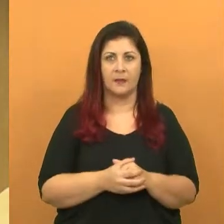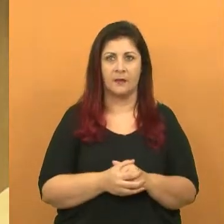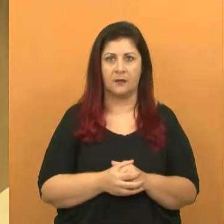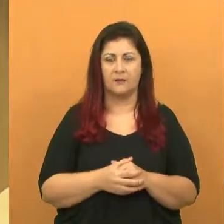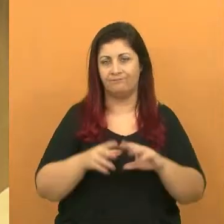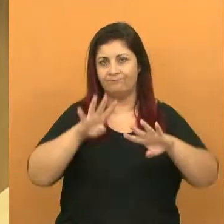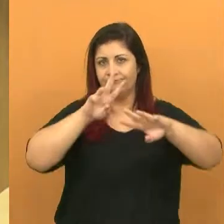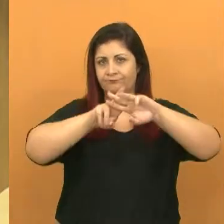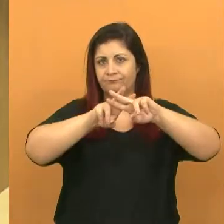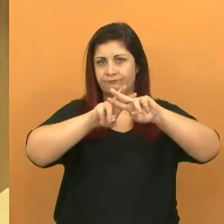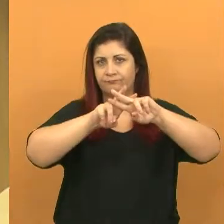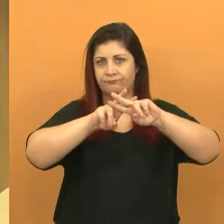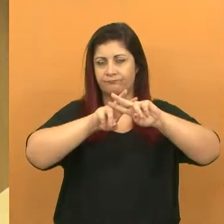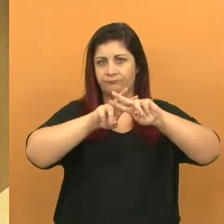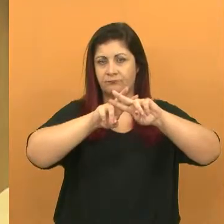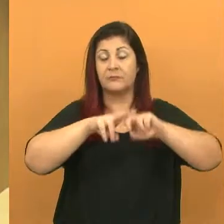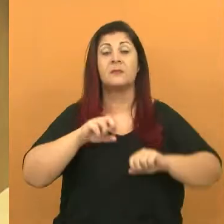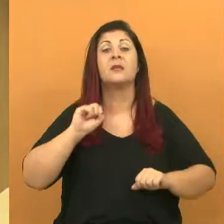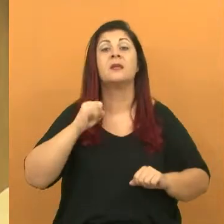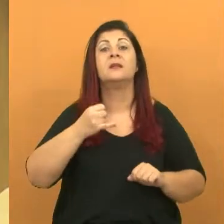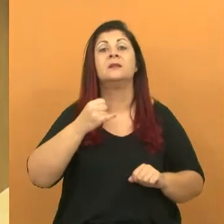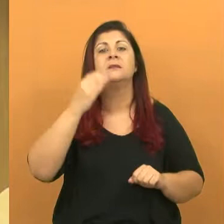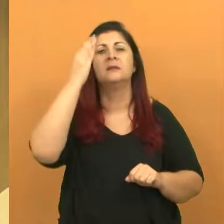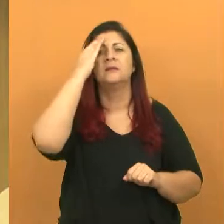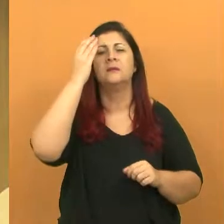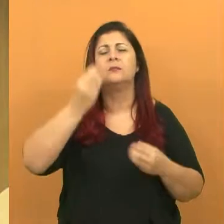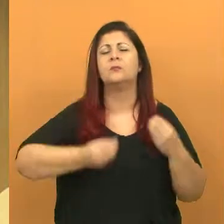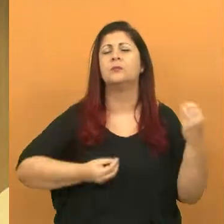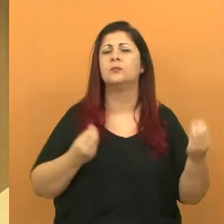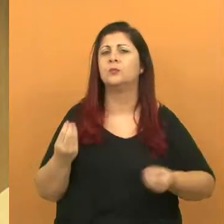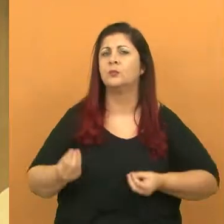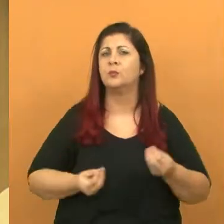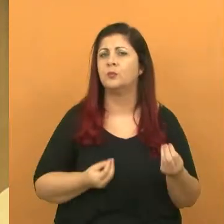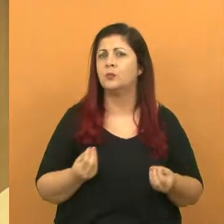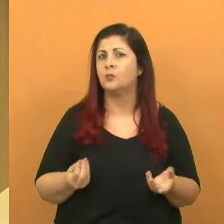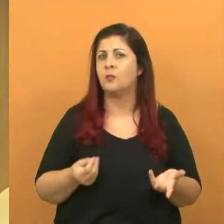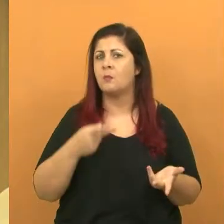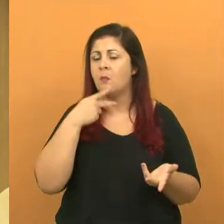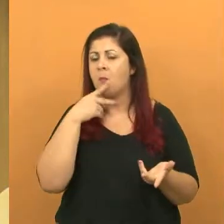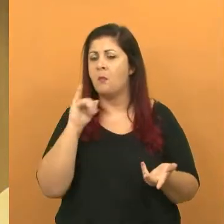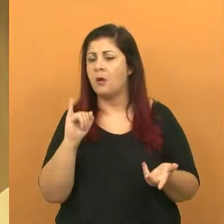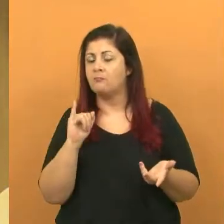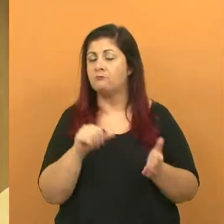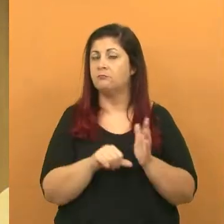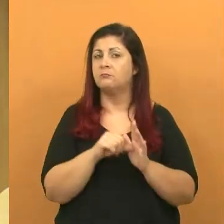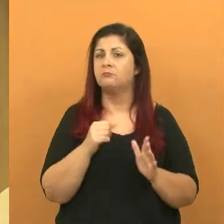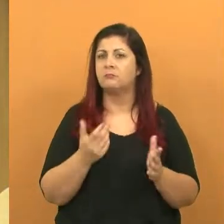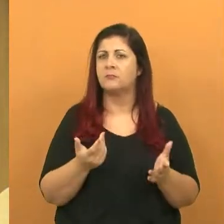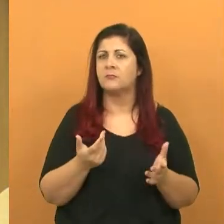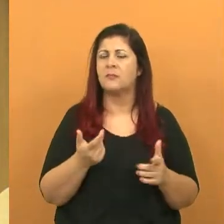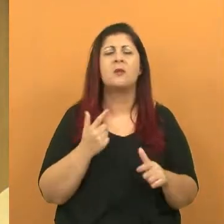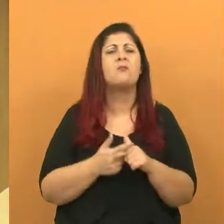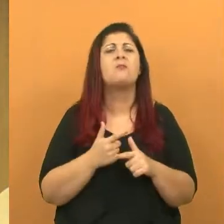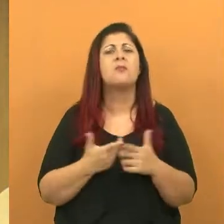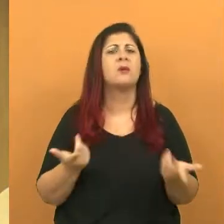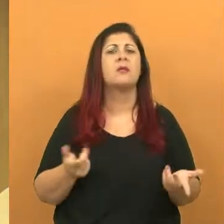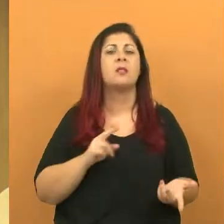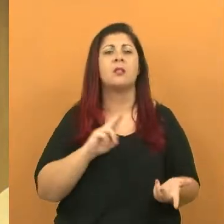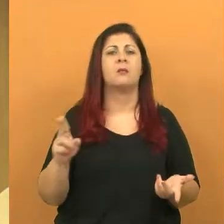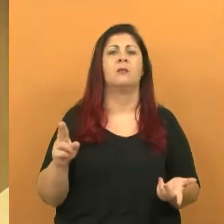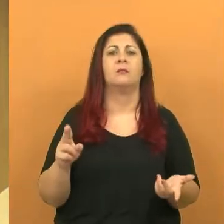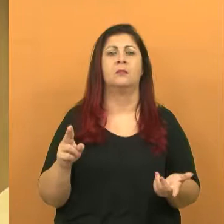na Fundação Casa, se eles sabem como que os pais deles, primeiro, por que você tem esse